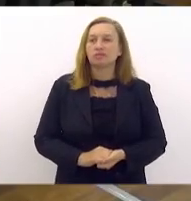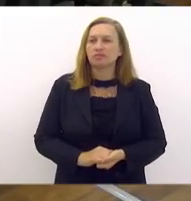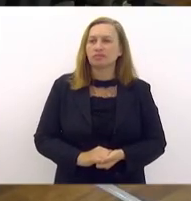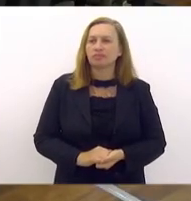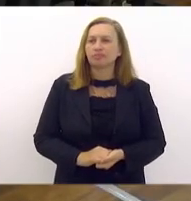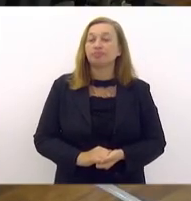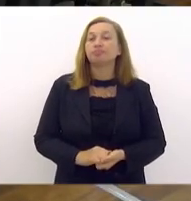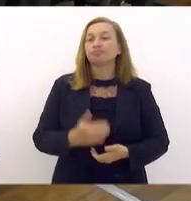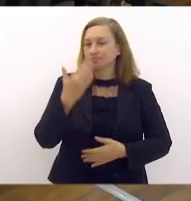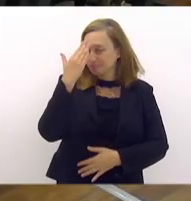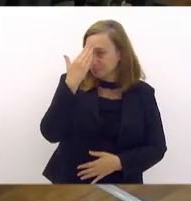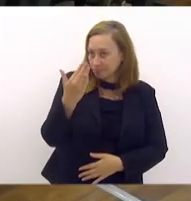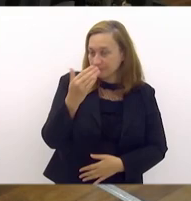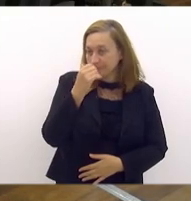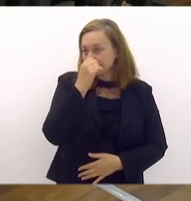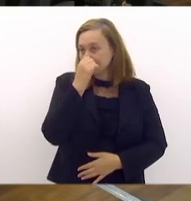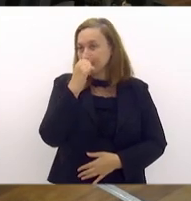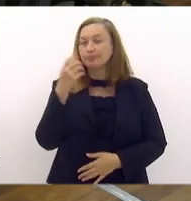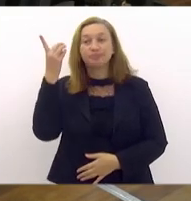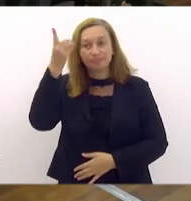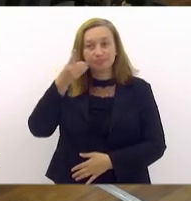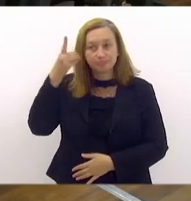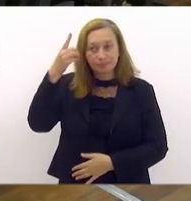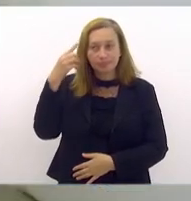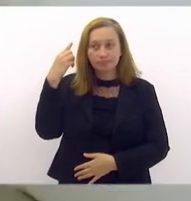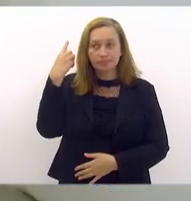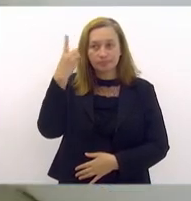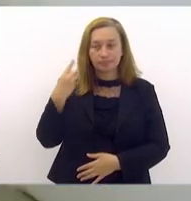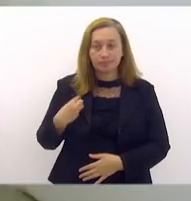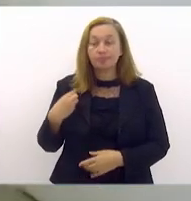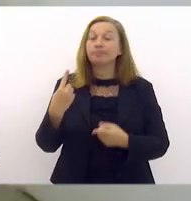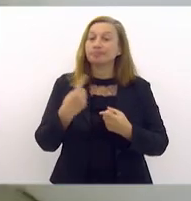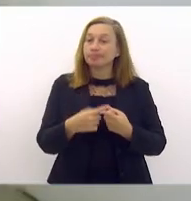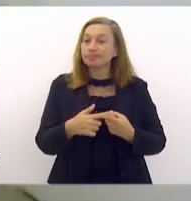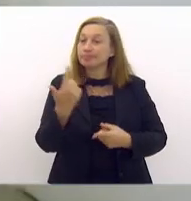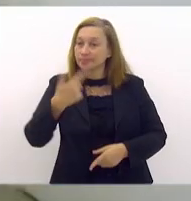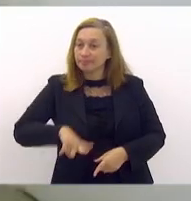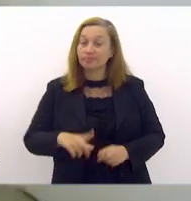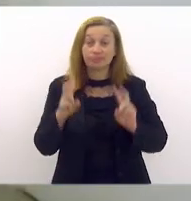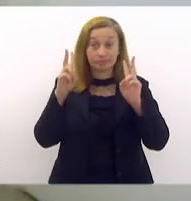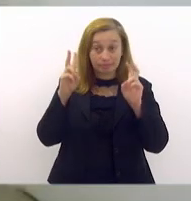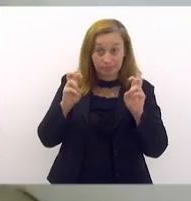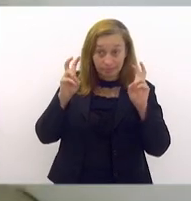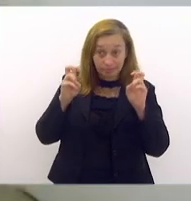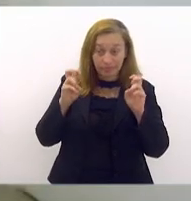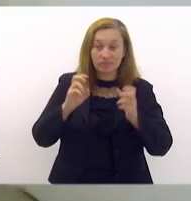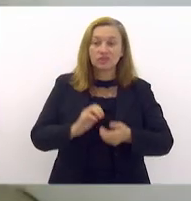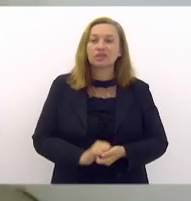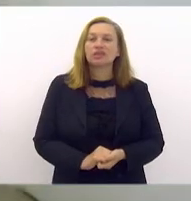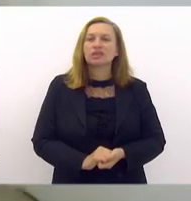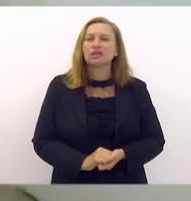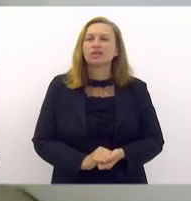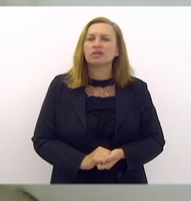Quero agradecer à deputada Dani Monteiro, porque, de novo, esse é um tema que